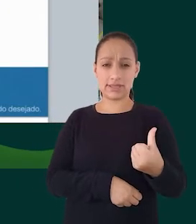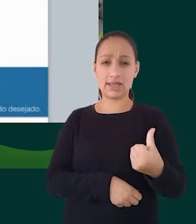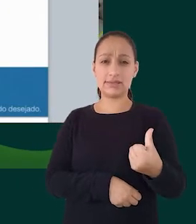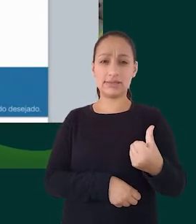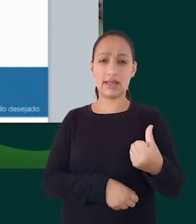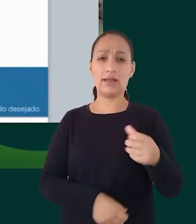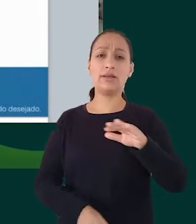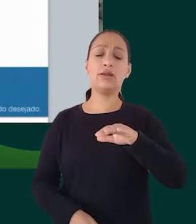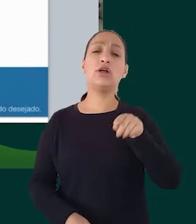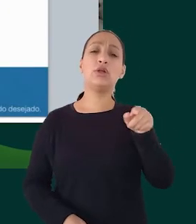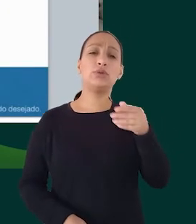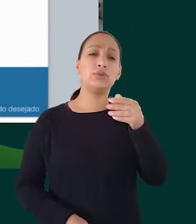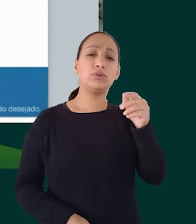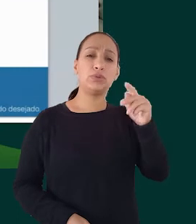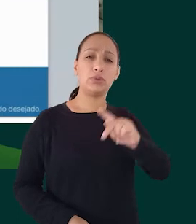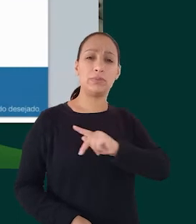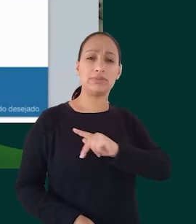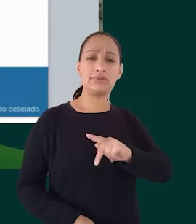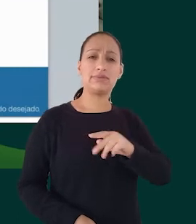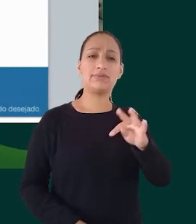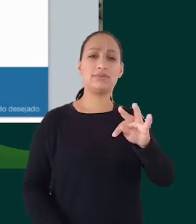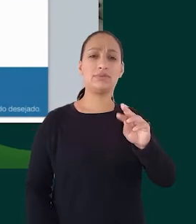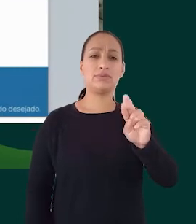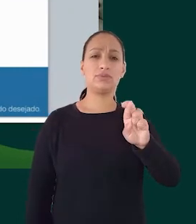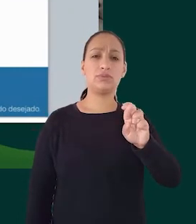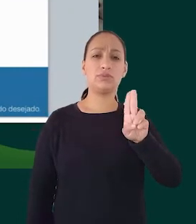Trump, tá?